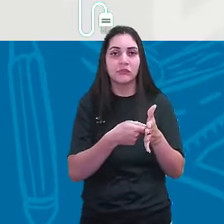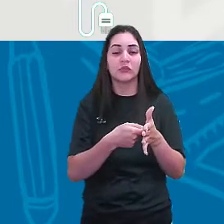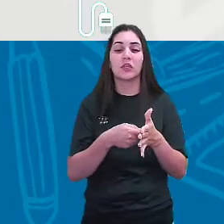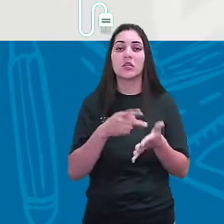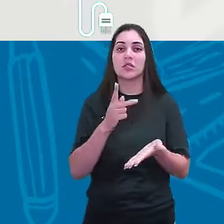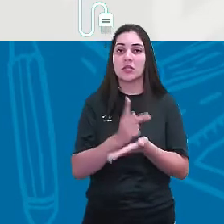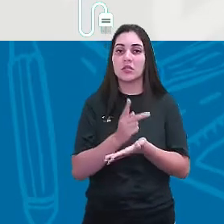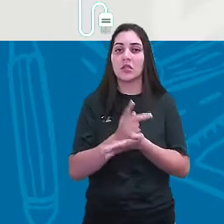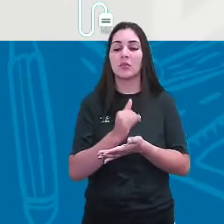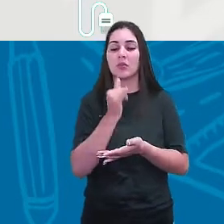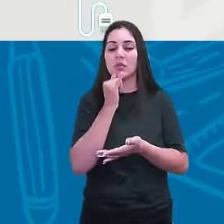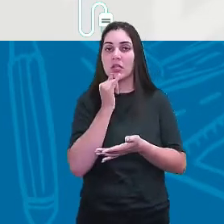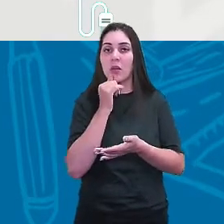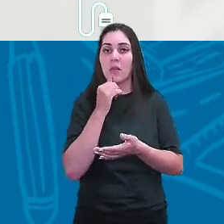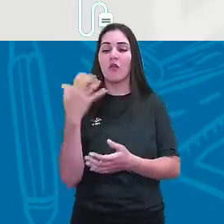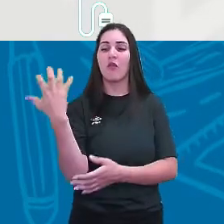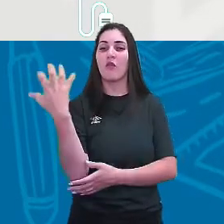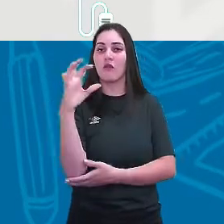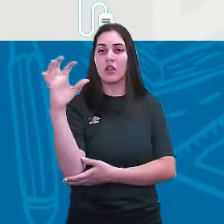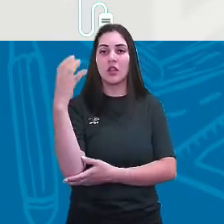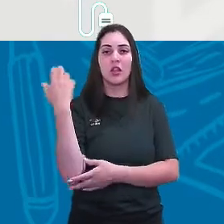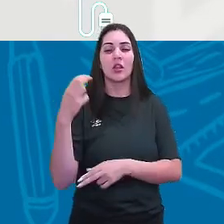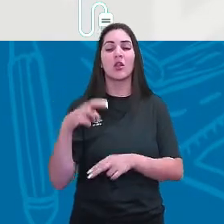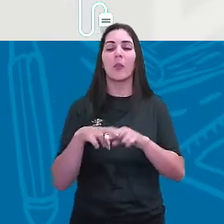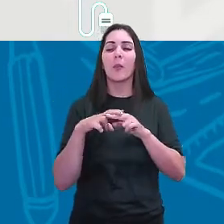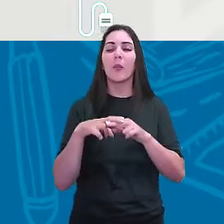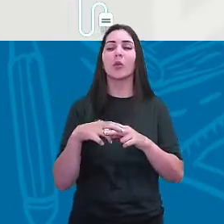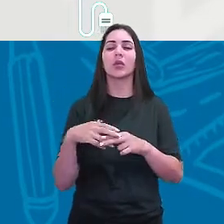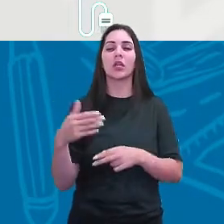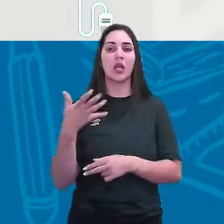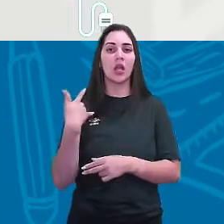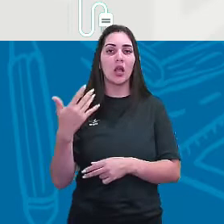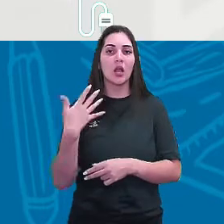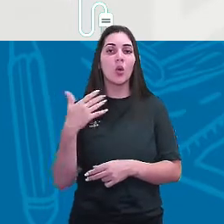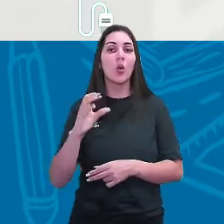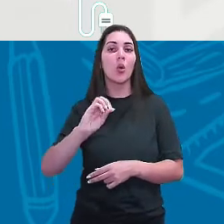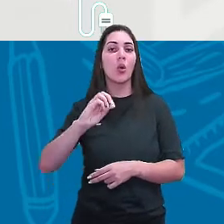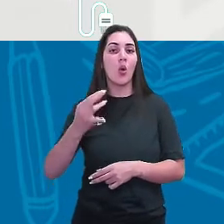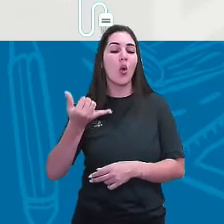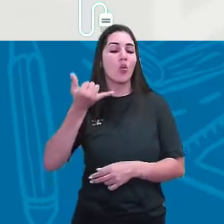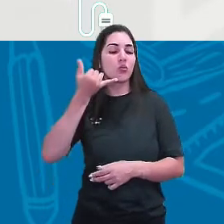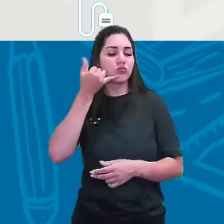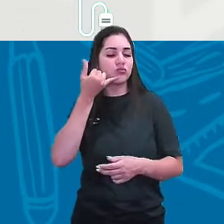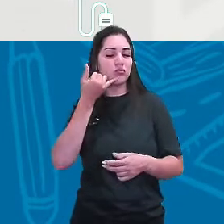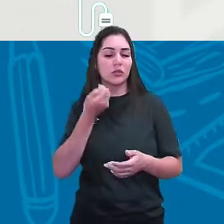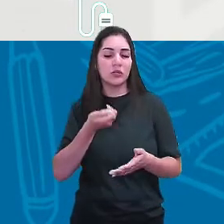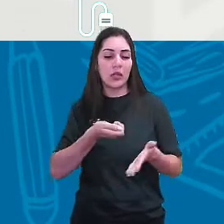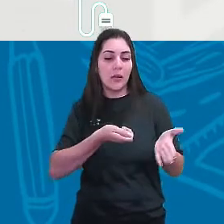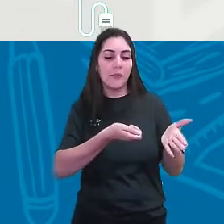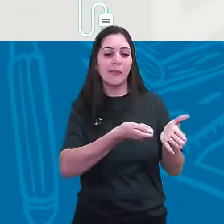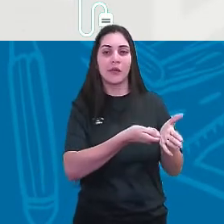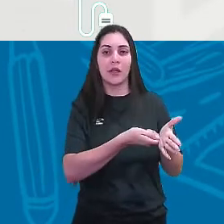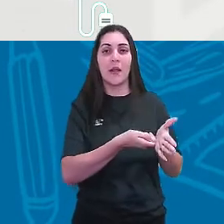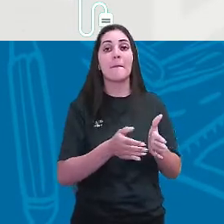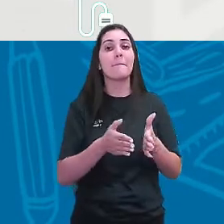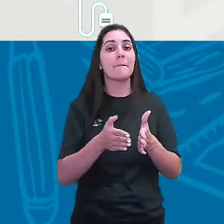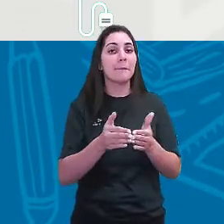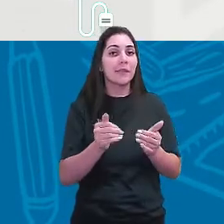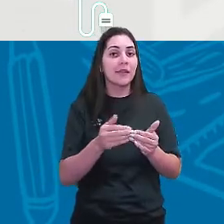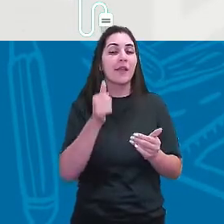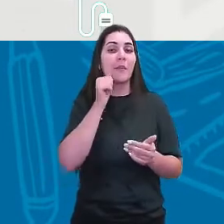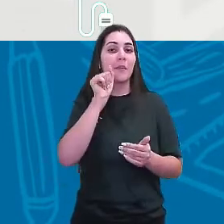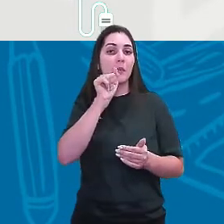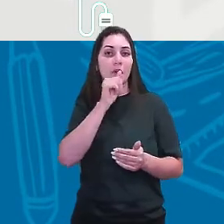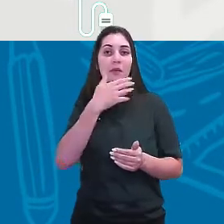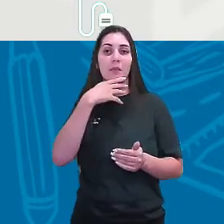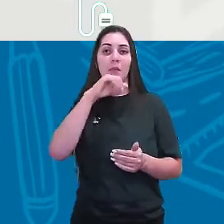que for ligar um ventilador porque está com calor, ou quiser colocar o celular para carregar, peçam para o pai, para a